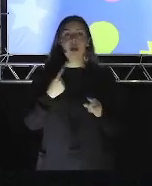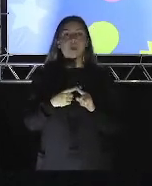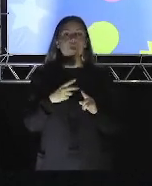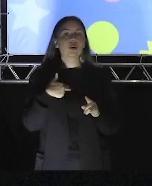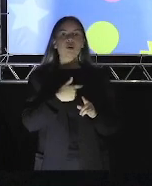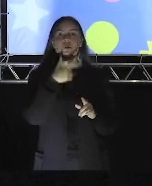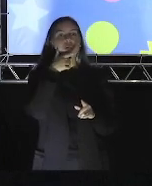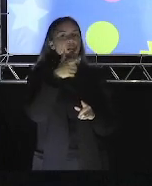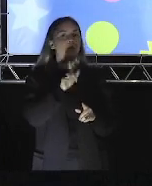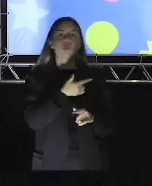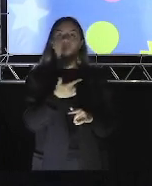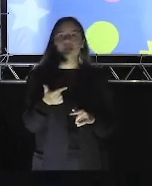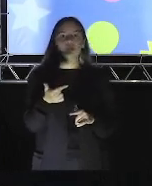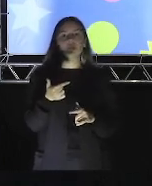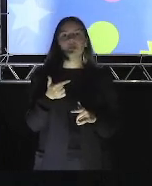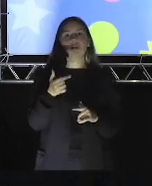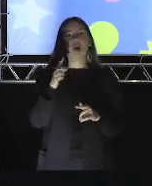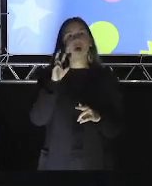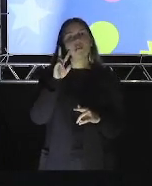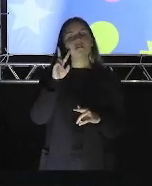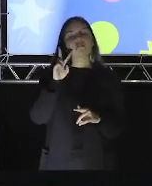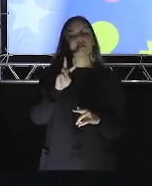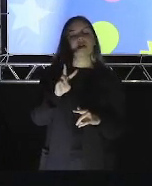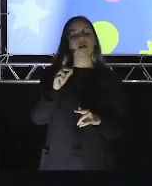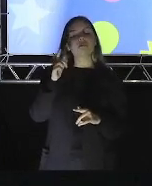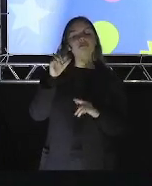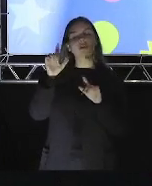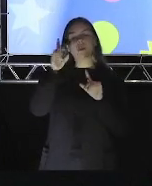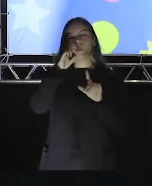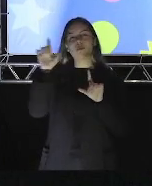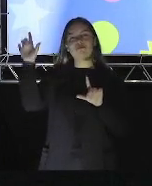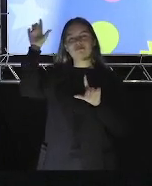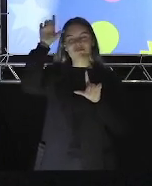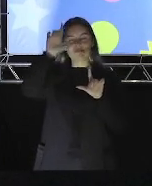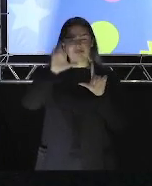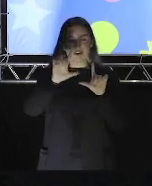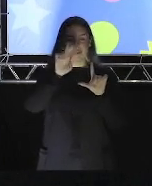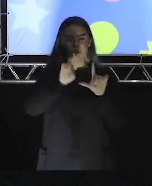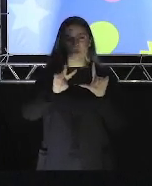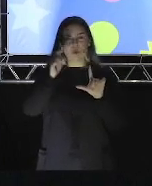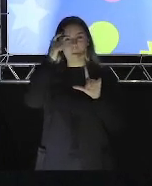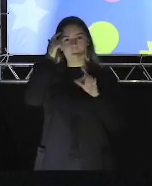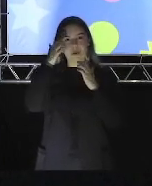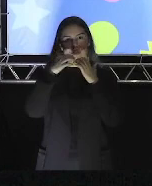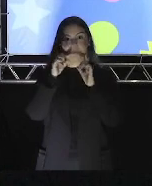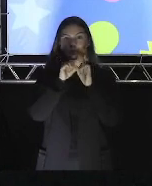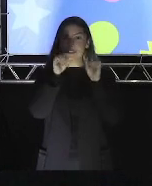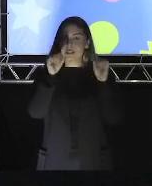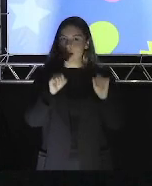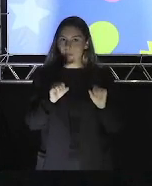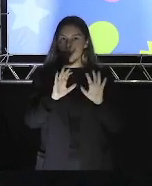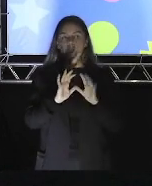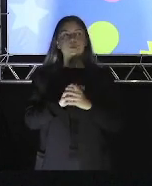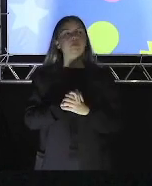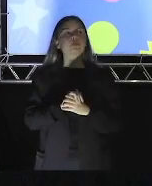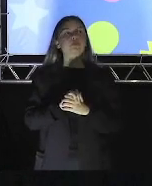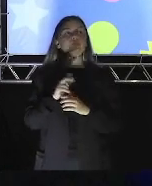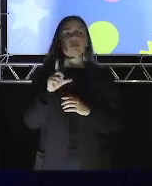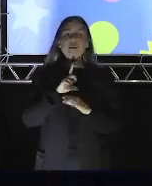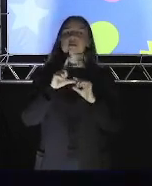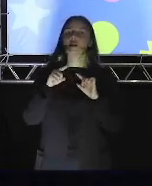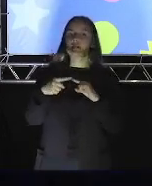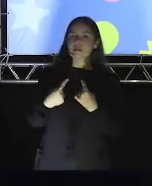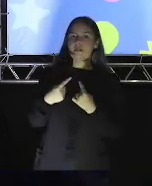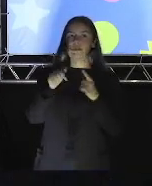está conseguindo colocar a lente do pensamento sistêmico. E tem um desafio que é,